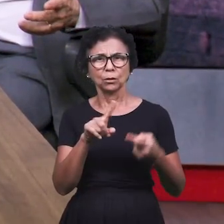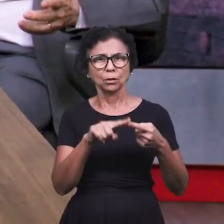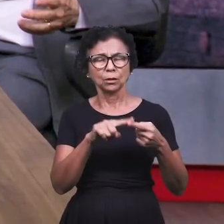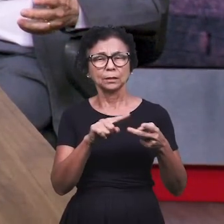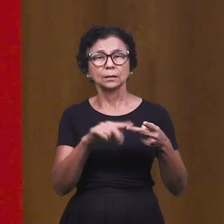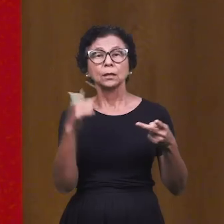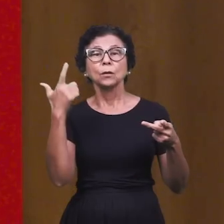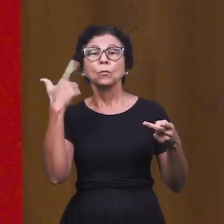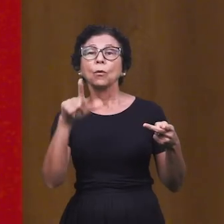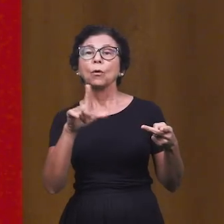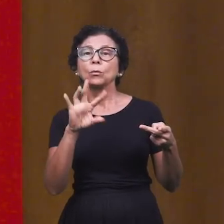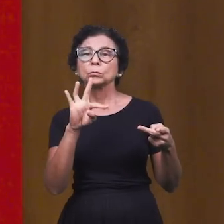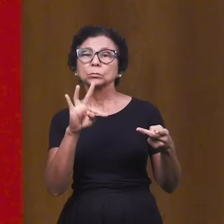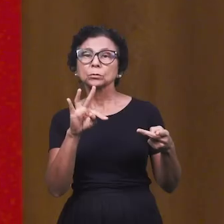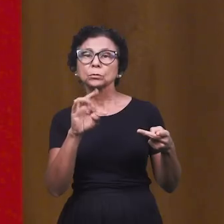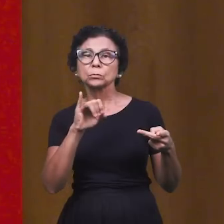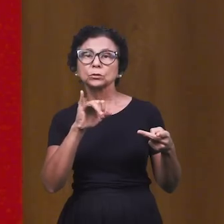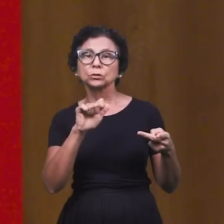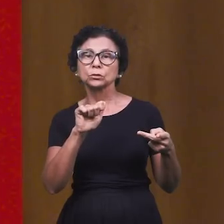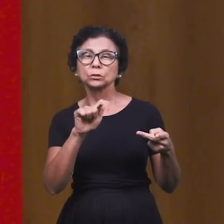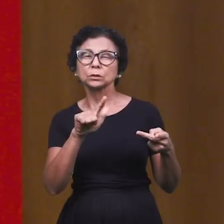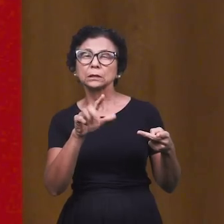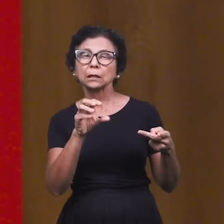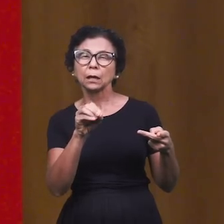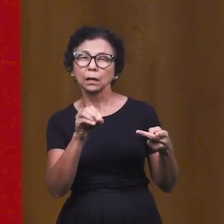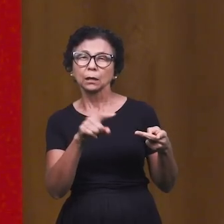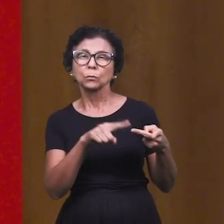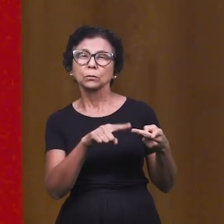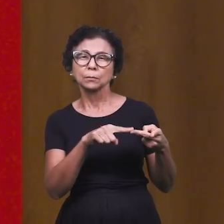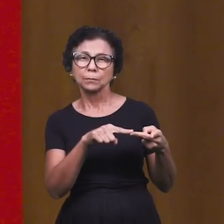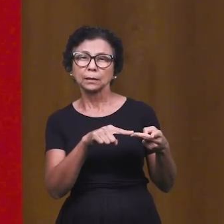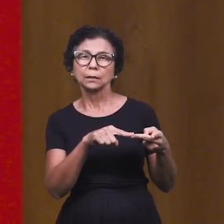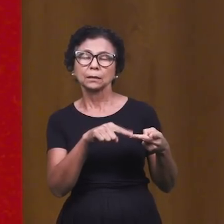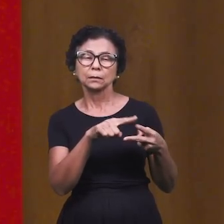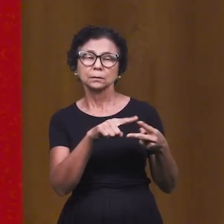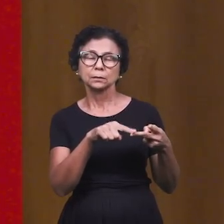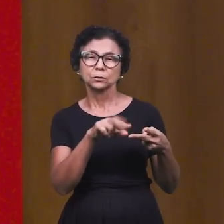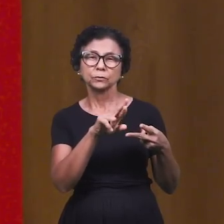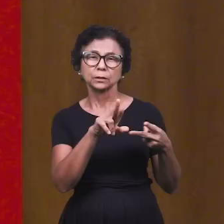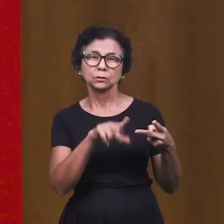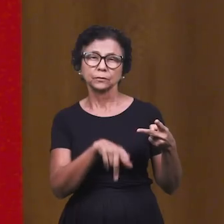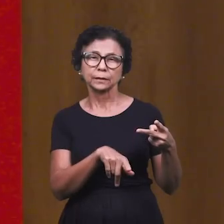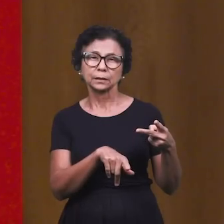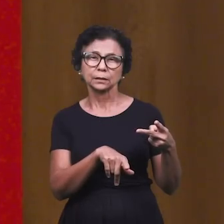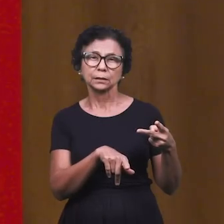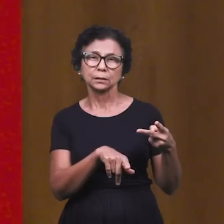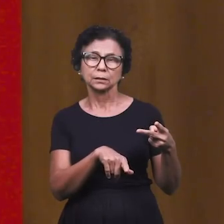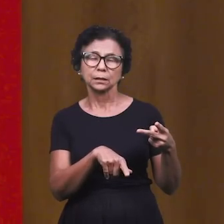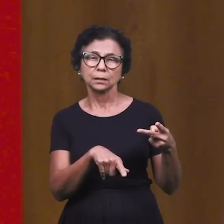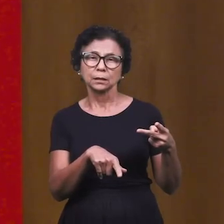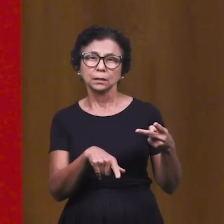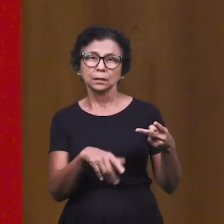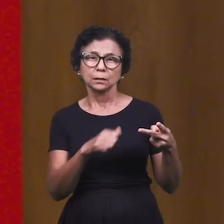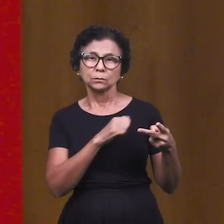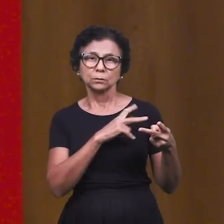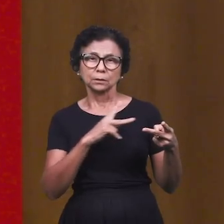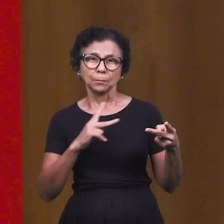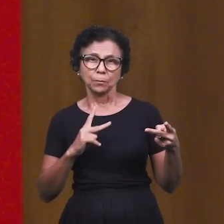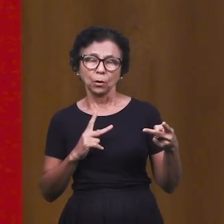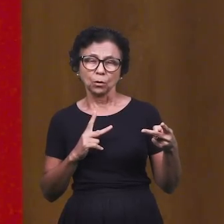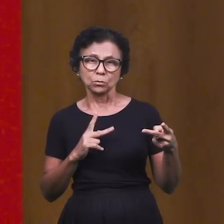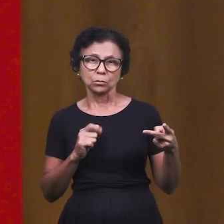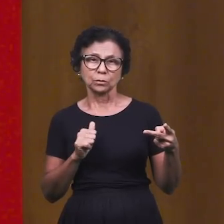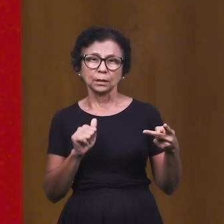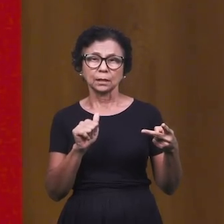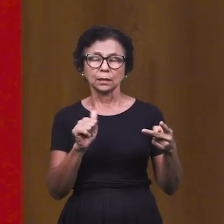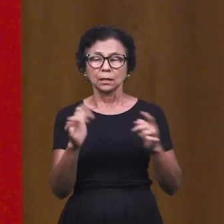explicar que no colégio apostólico, mesmo que o irmão de Jesus, que também chamava Tiago,